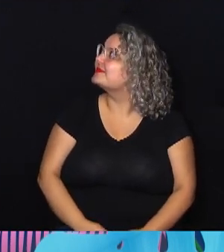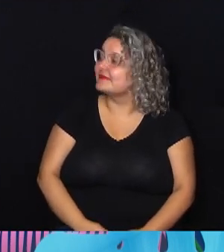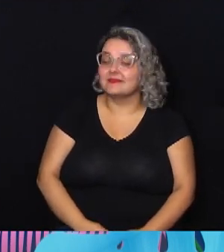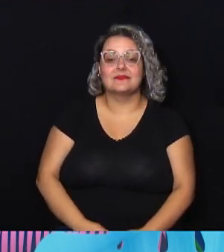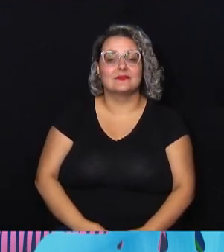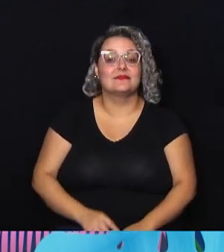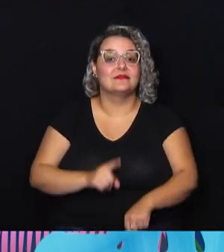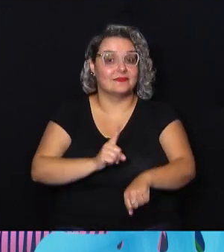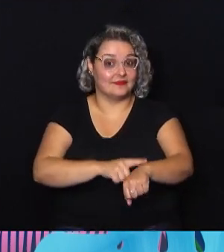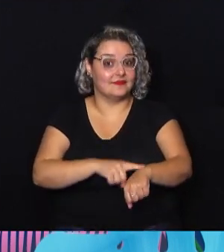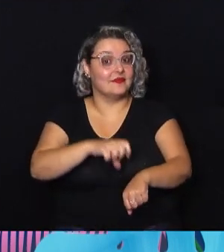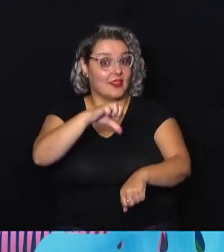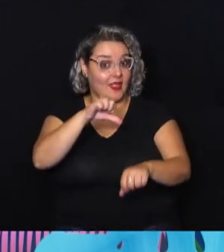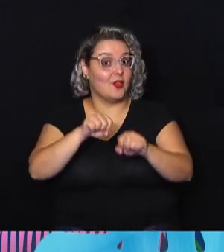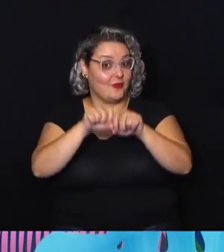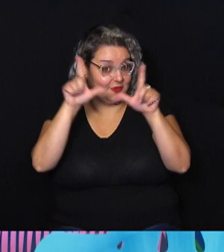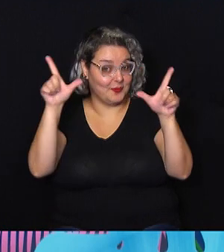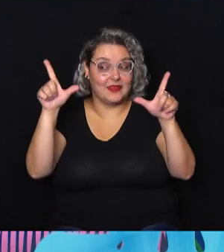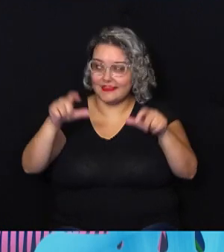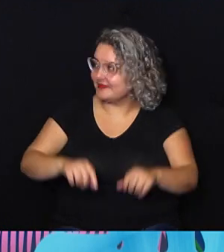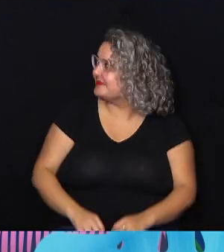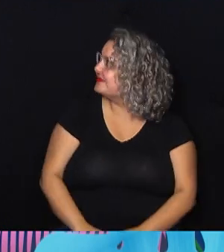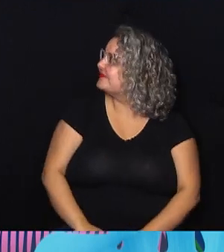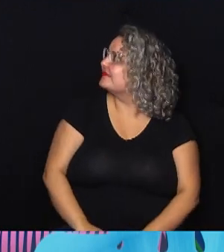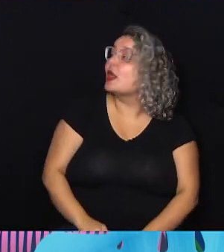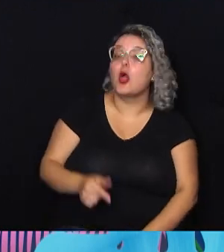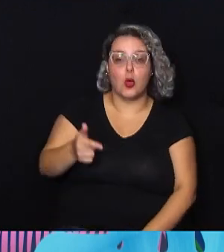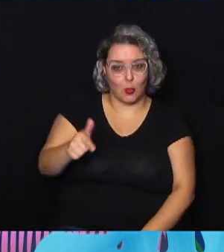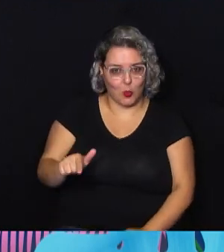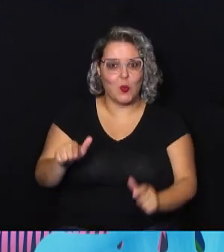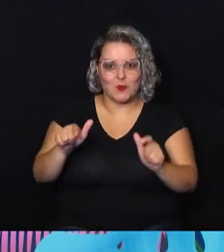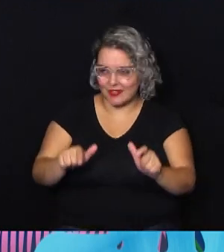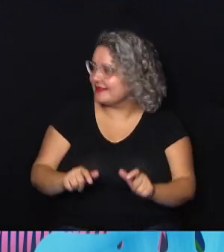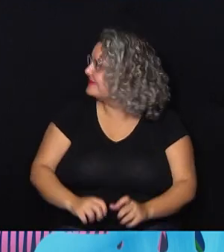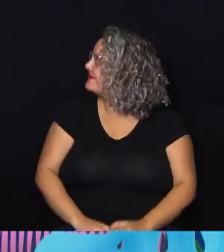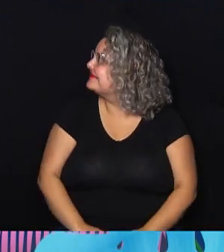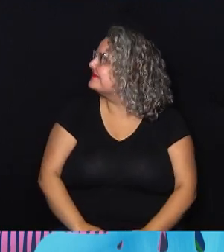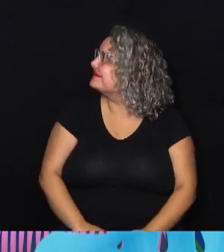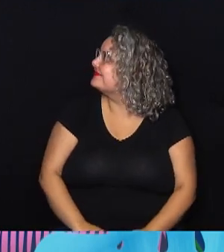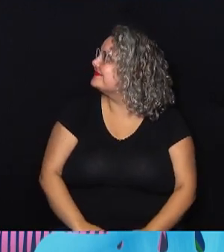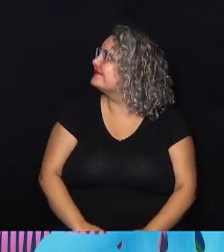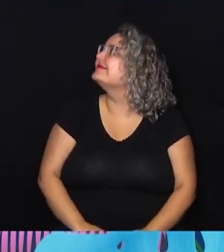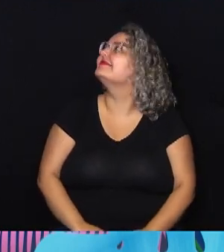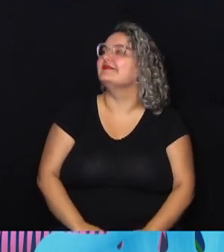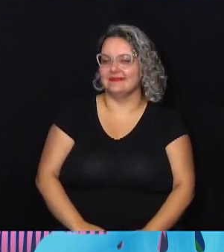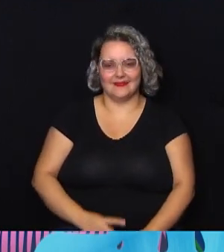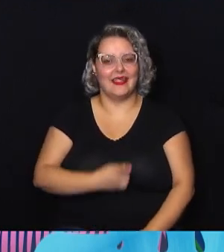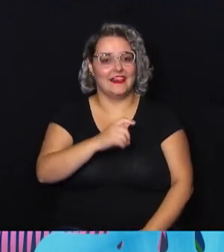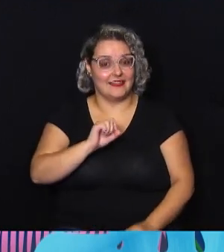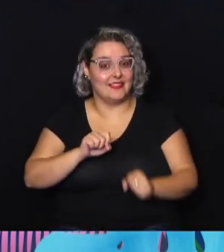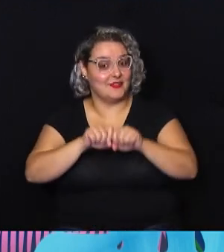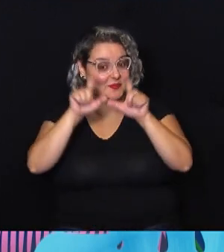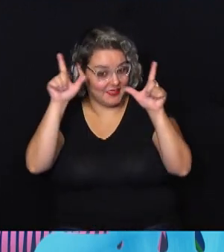a partir das 9 da manhã. Em Barão ainda tem o Bloco do Circo, a partir das 10 da manhã. O Bloco da